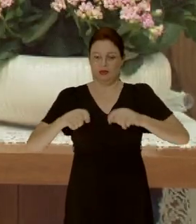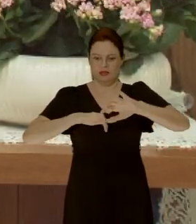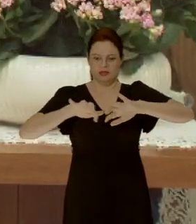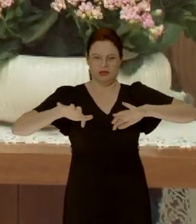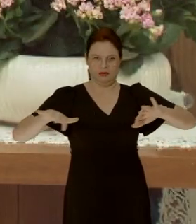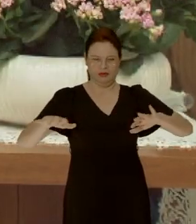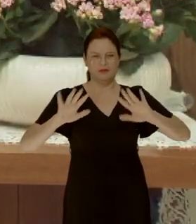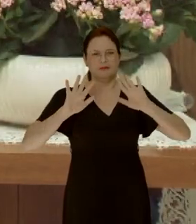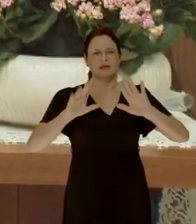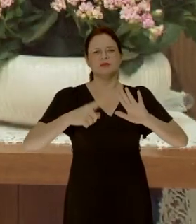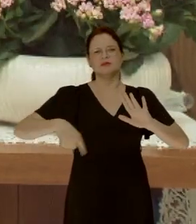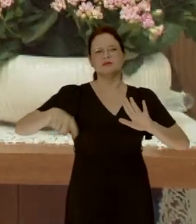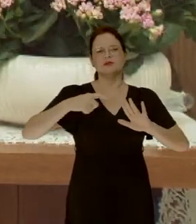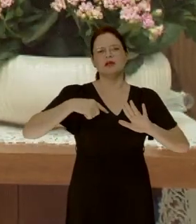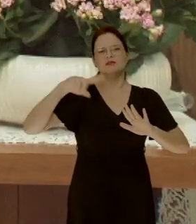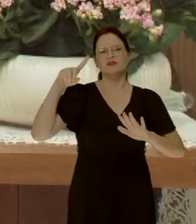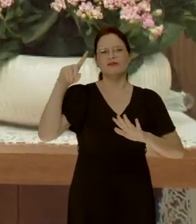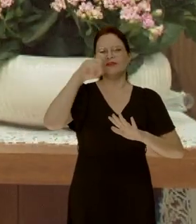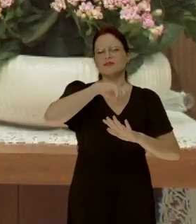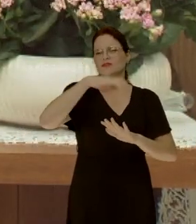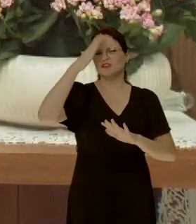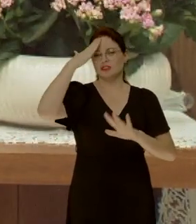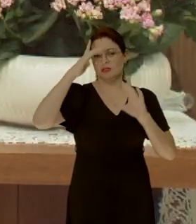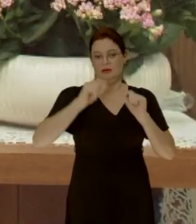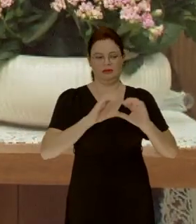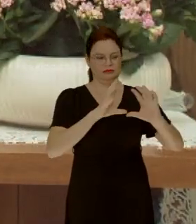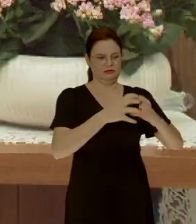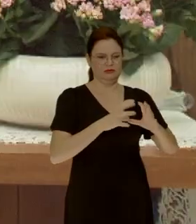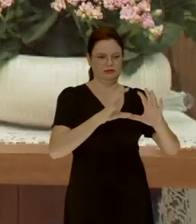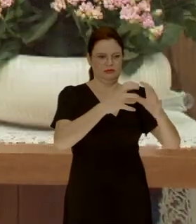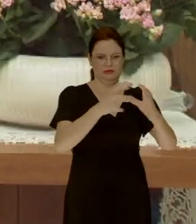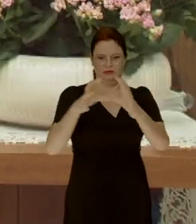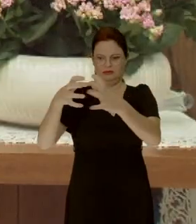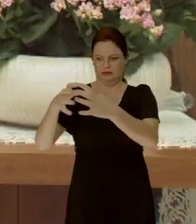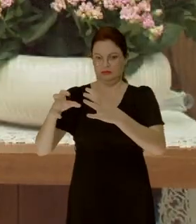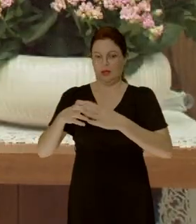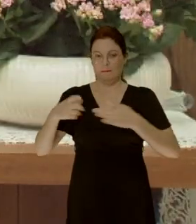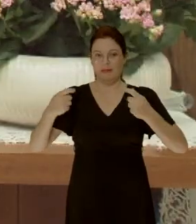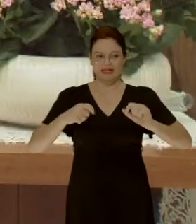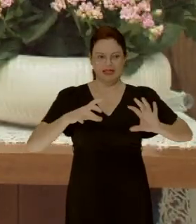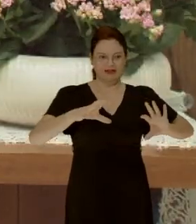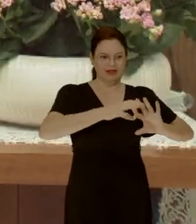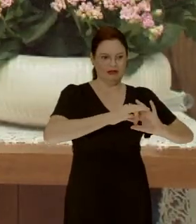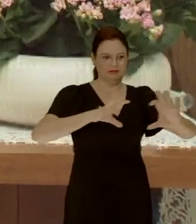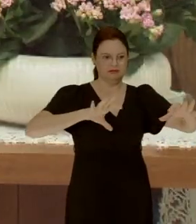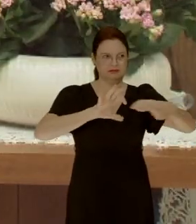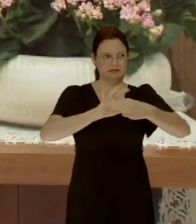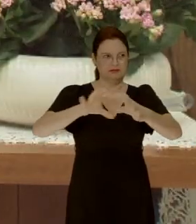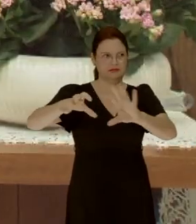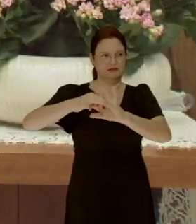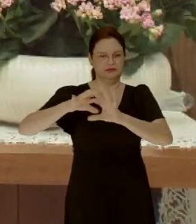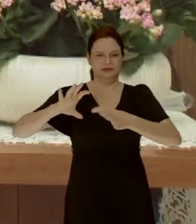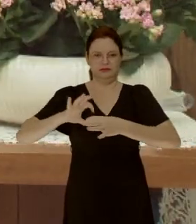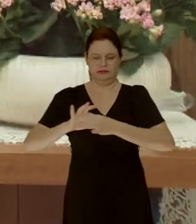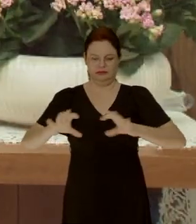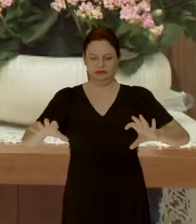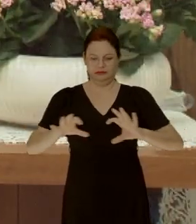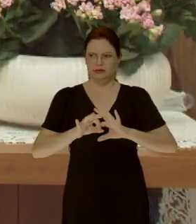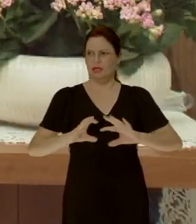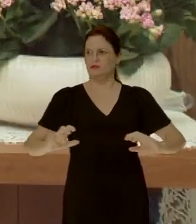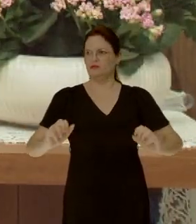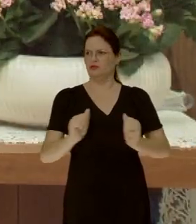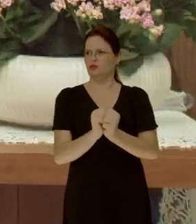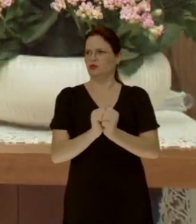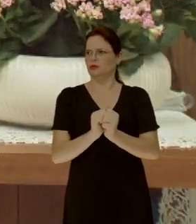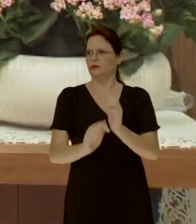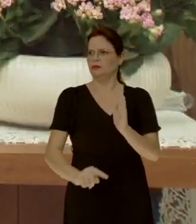foi entender que os departamentos deviam se integrar. Primeiro, o departamento em si.